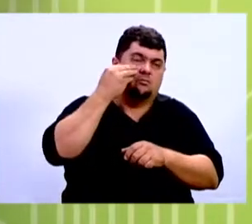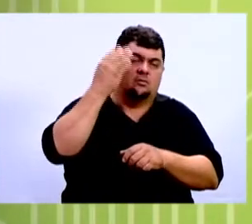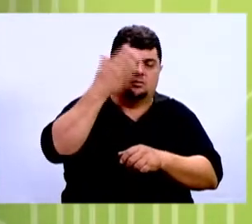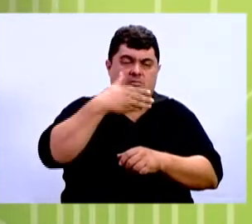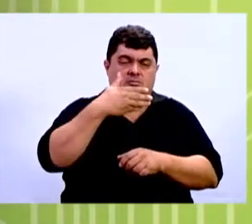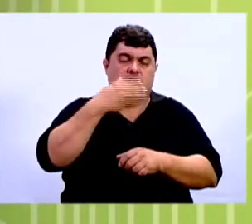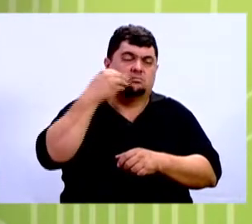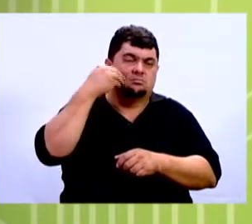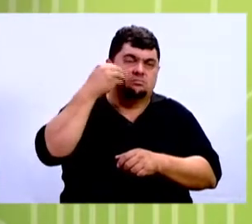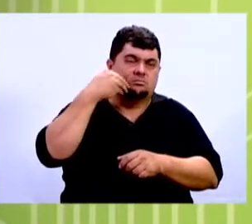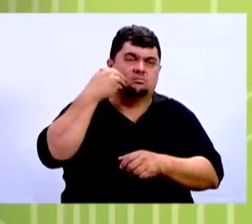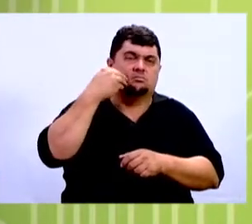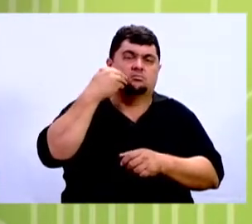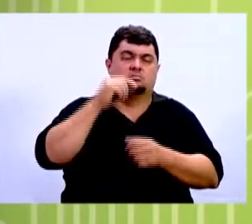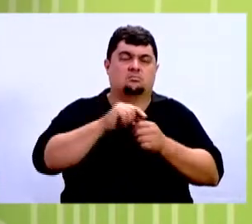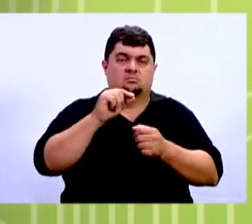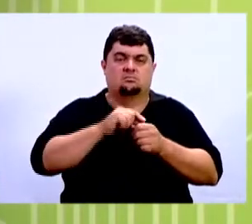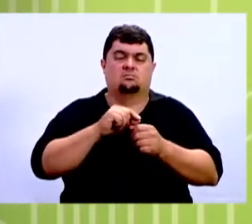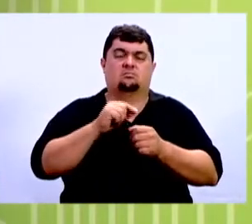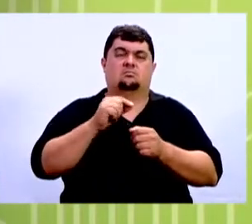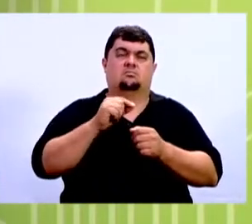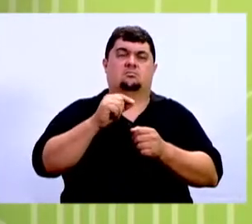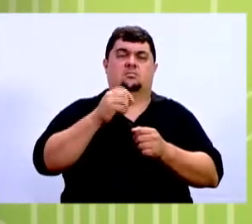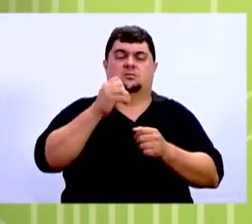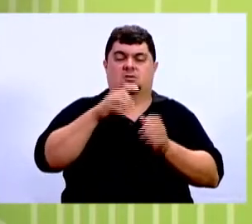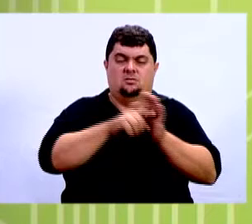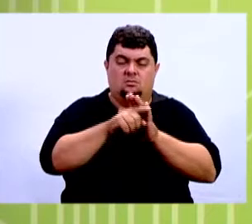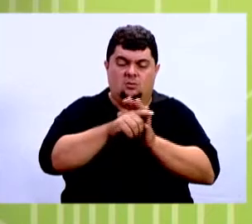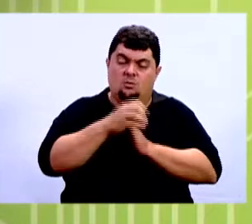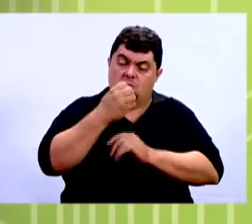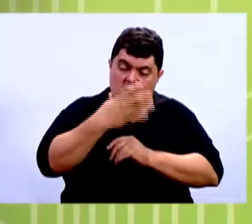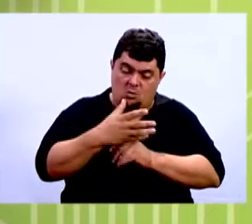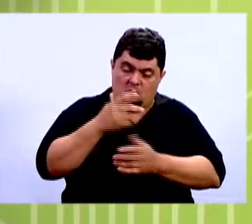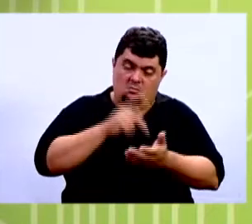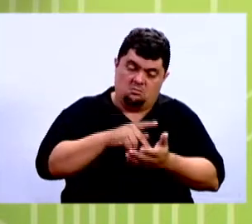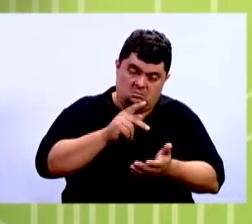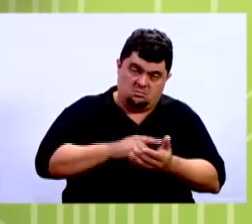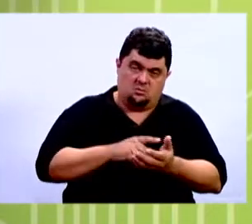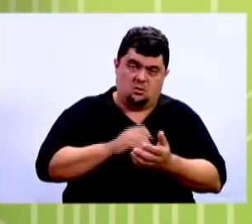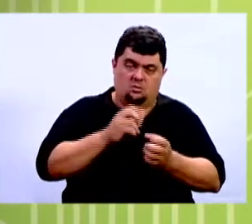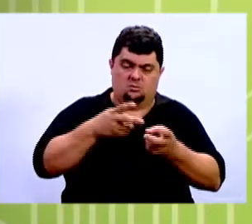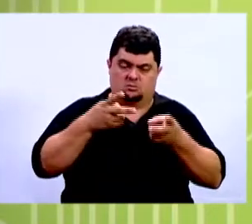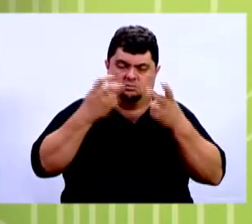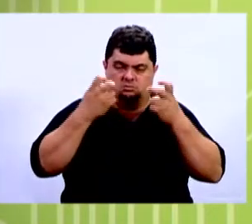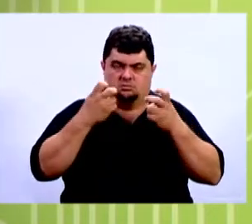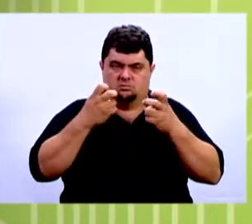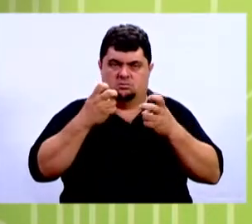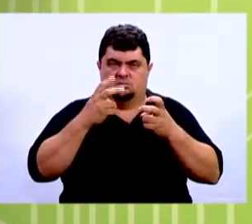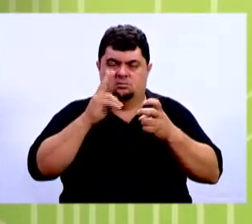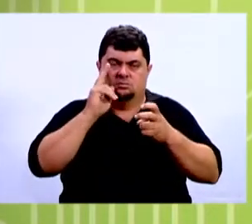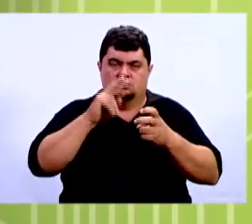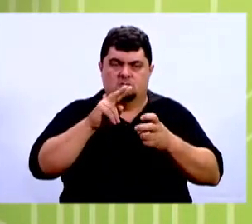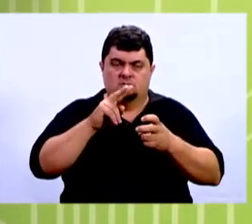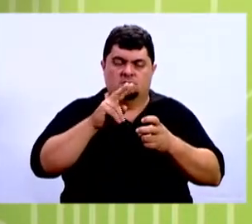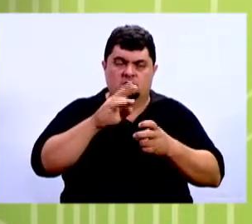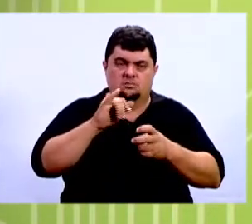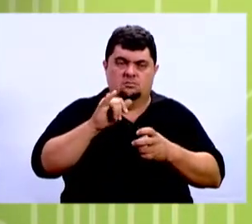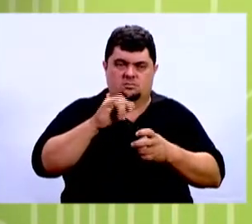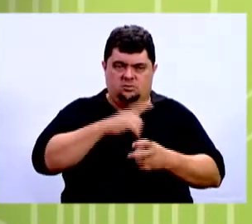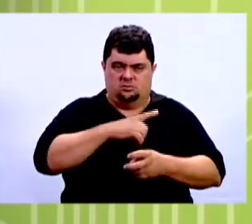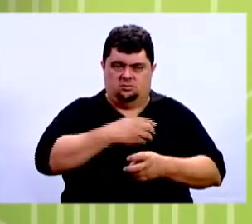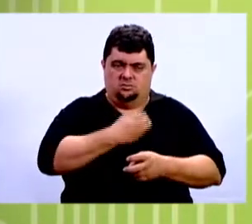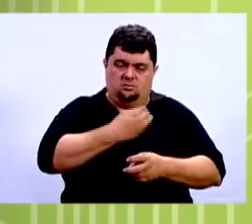essa análise, se o seu questionário, se a sua entrevista ou se a sua observação, você chega lá, vai ver aquilo que você